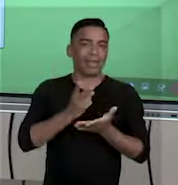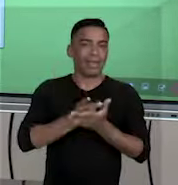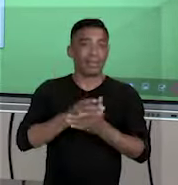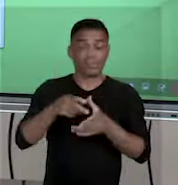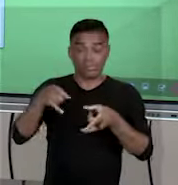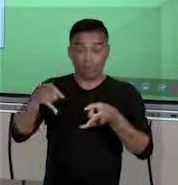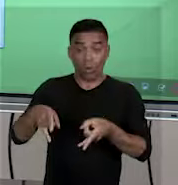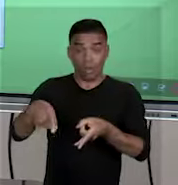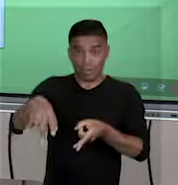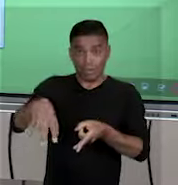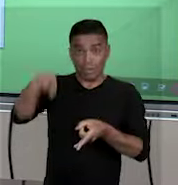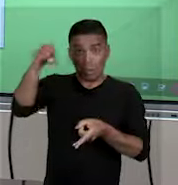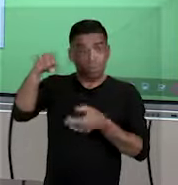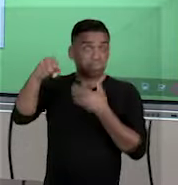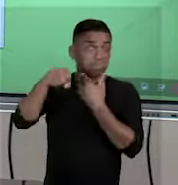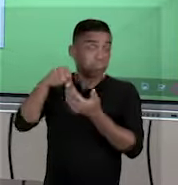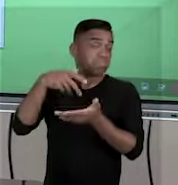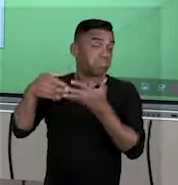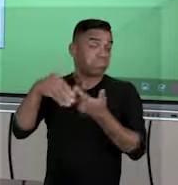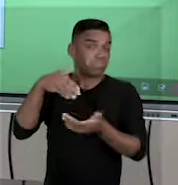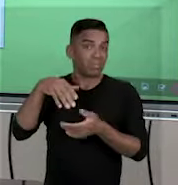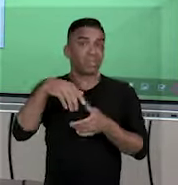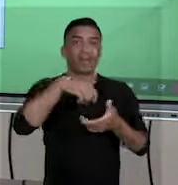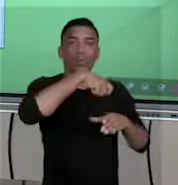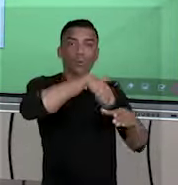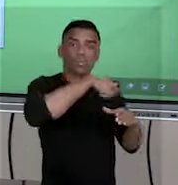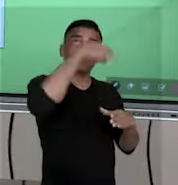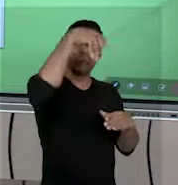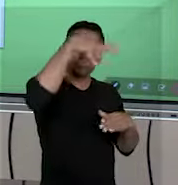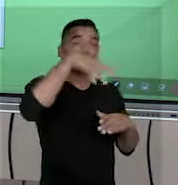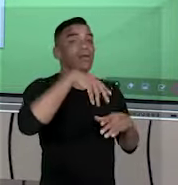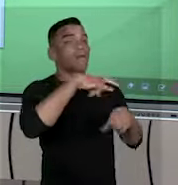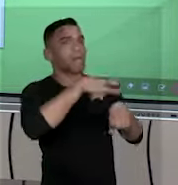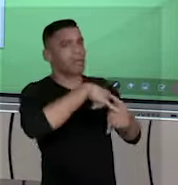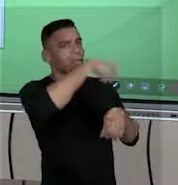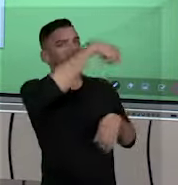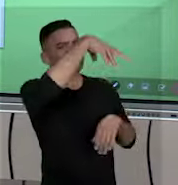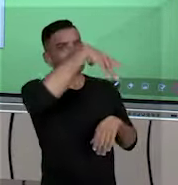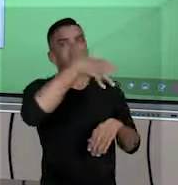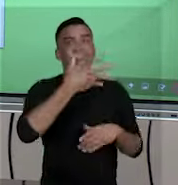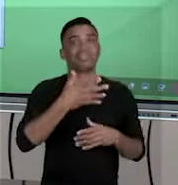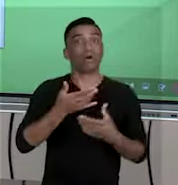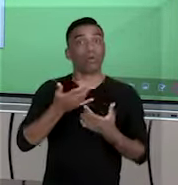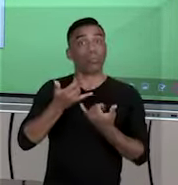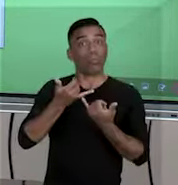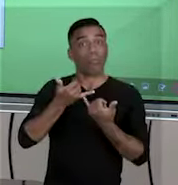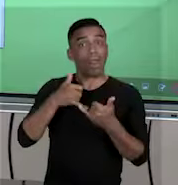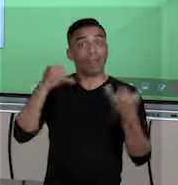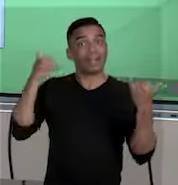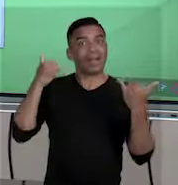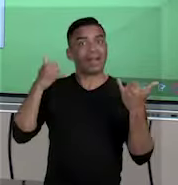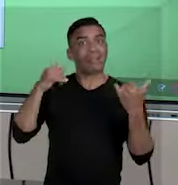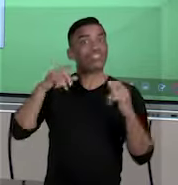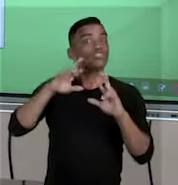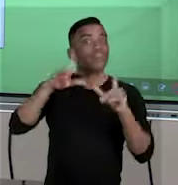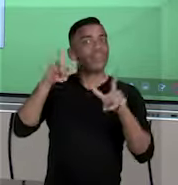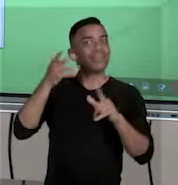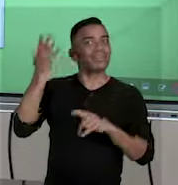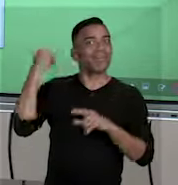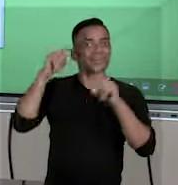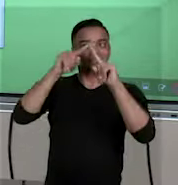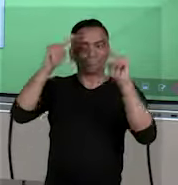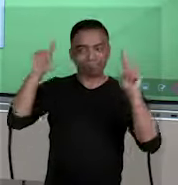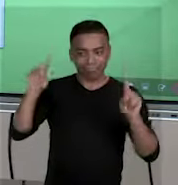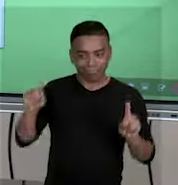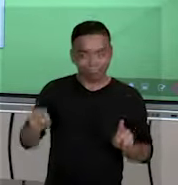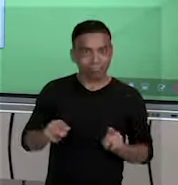por quê? Porque a corrente elétrica está sendo distribuída, ela segue um caminho diferente do que da anterior, que ela é ligada